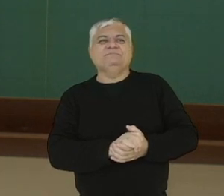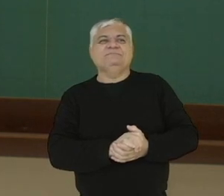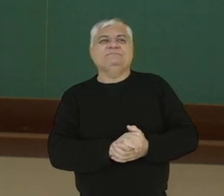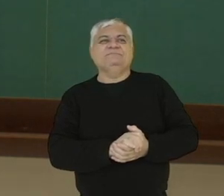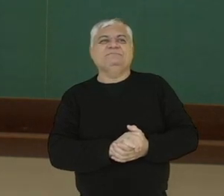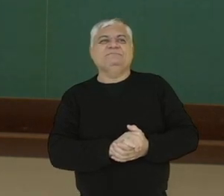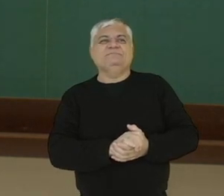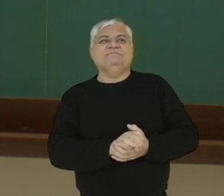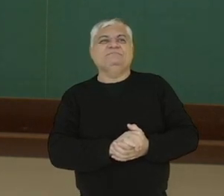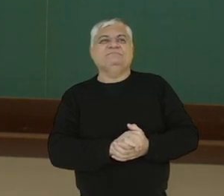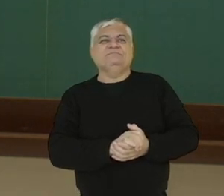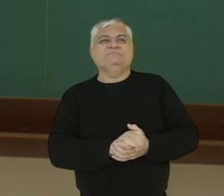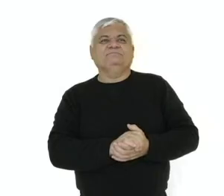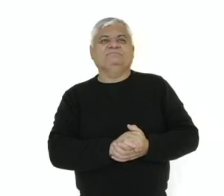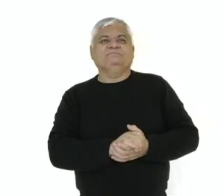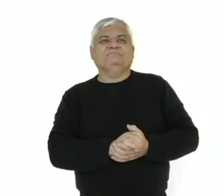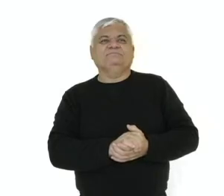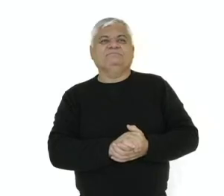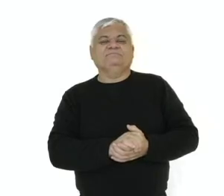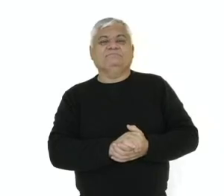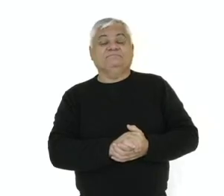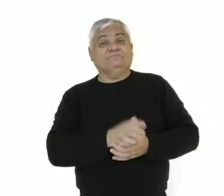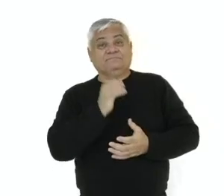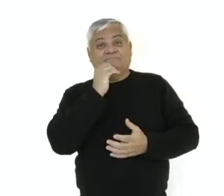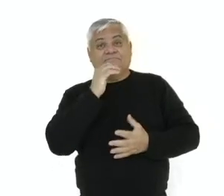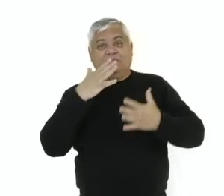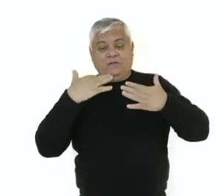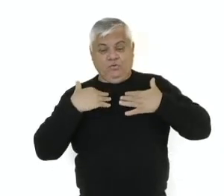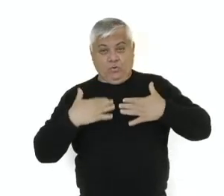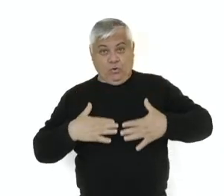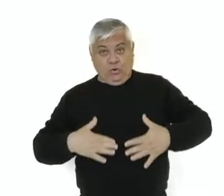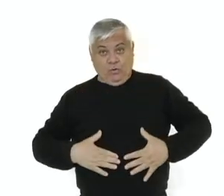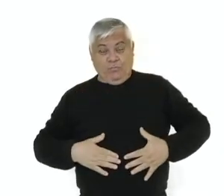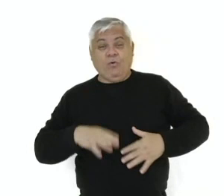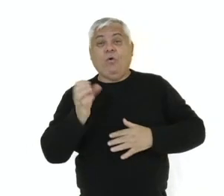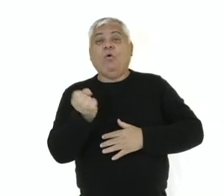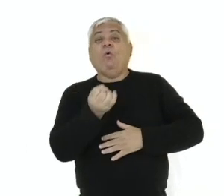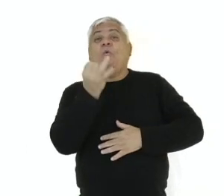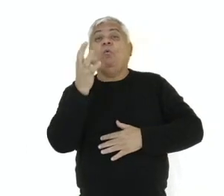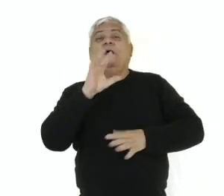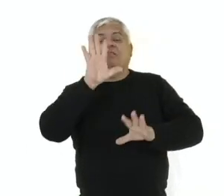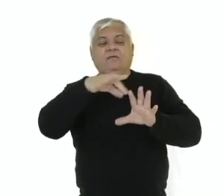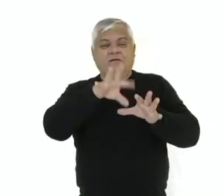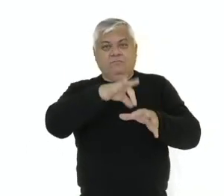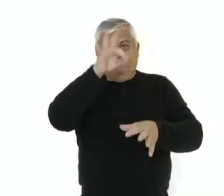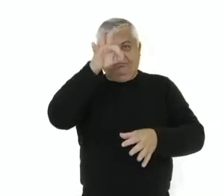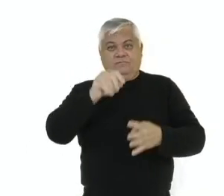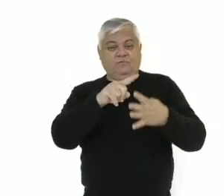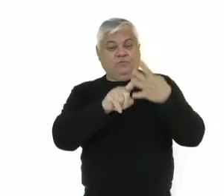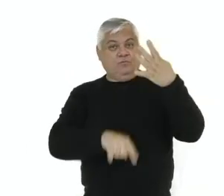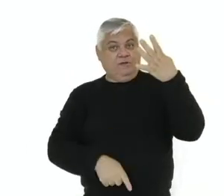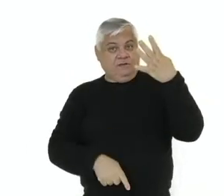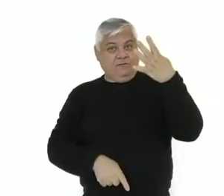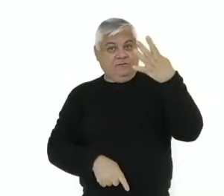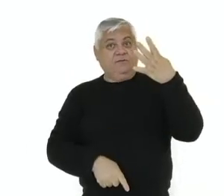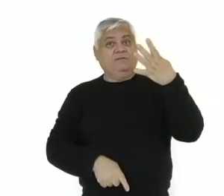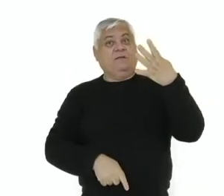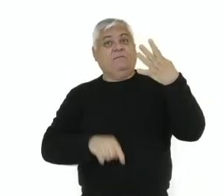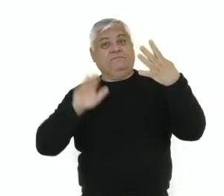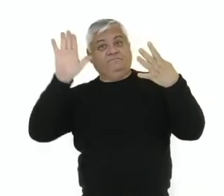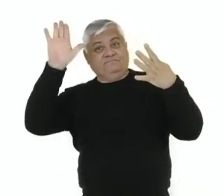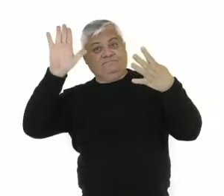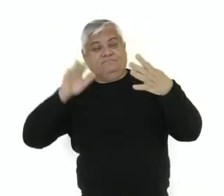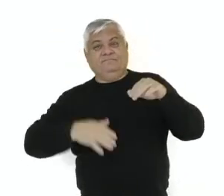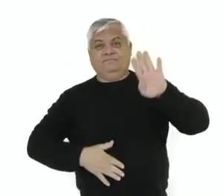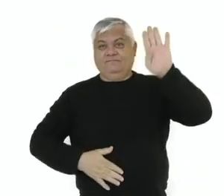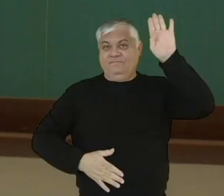Vamos ver. Quantidade de membros do corpo humano que podem ser sorteados. 4. Então, eu tenho mão direita, mão